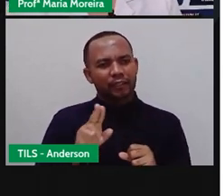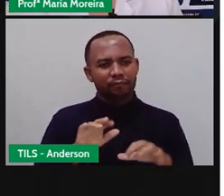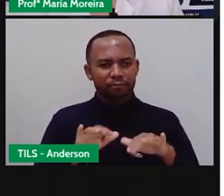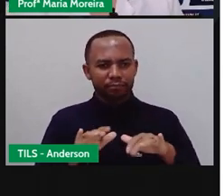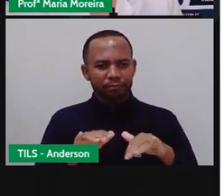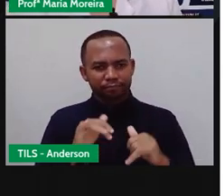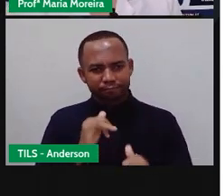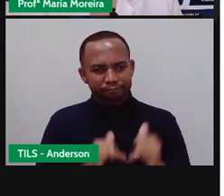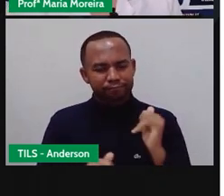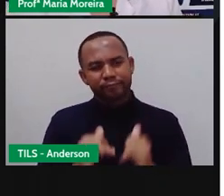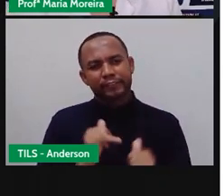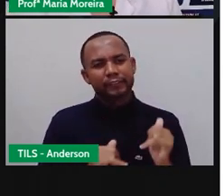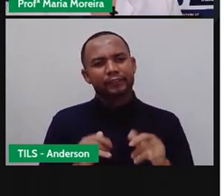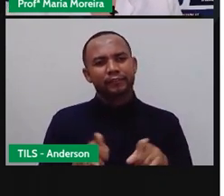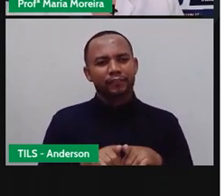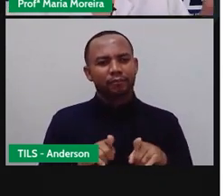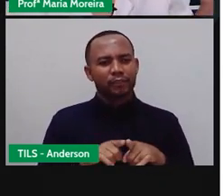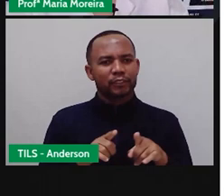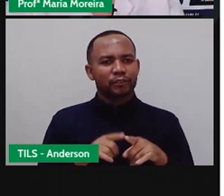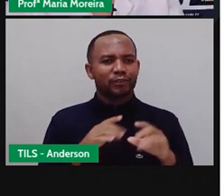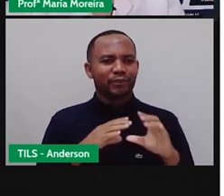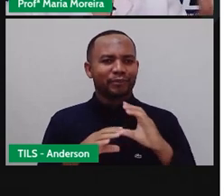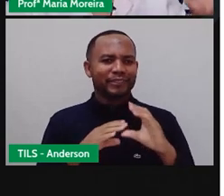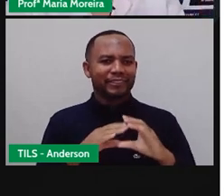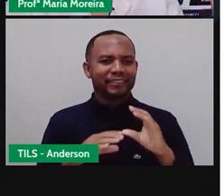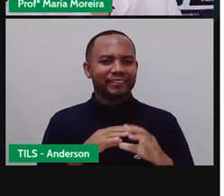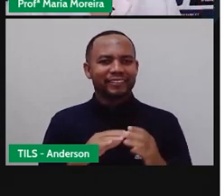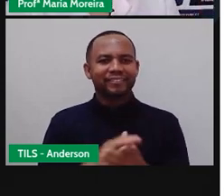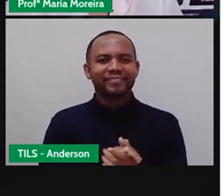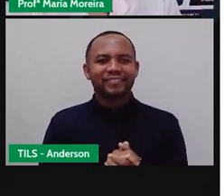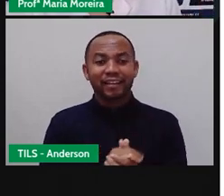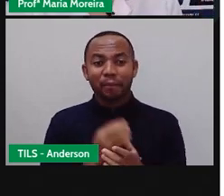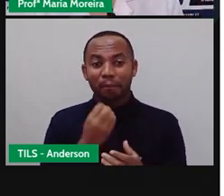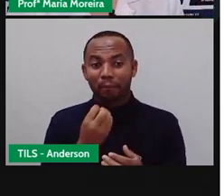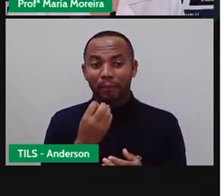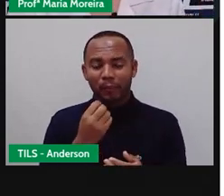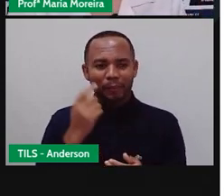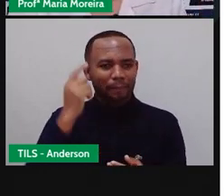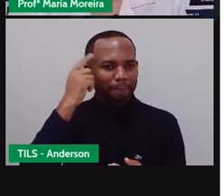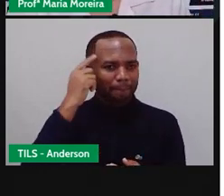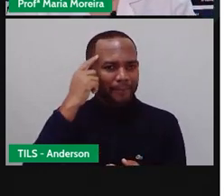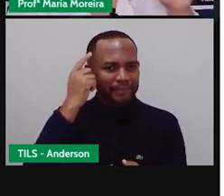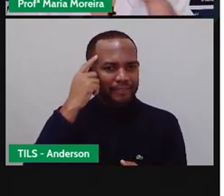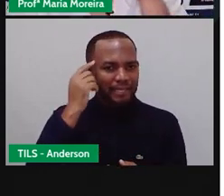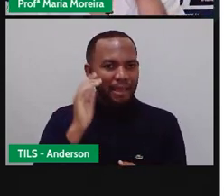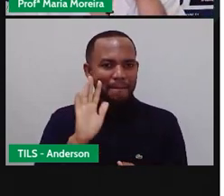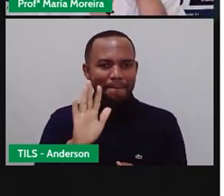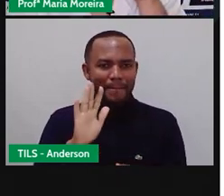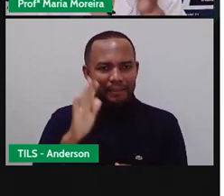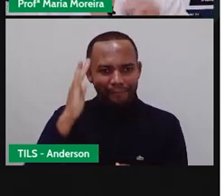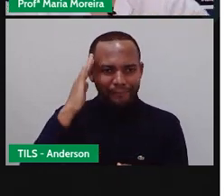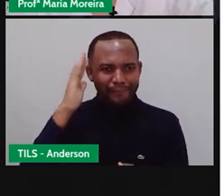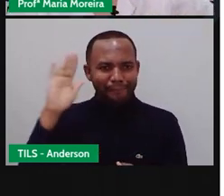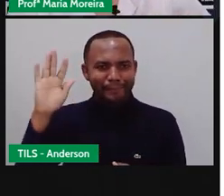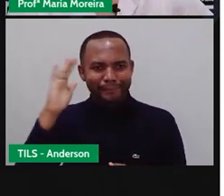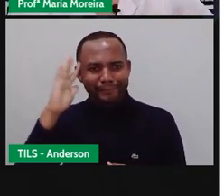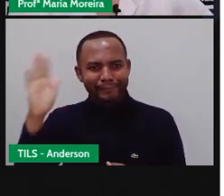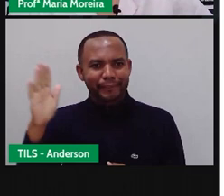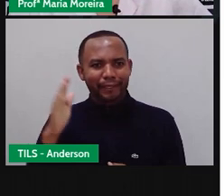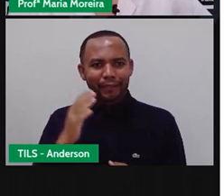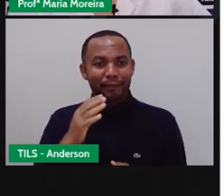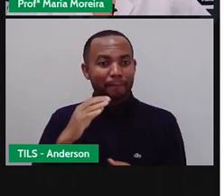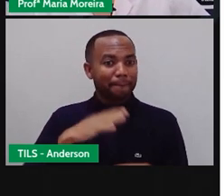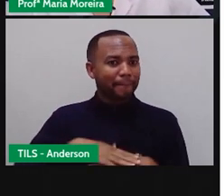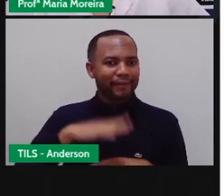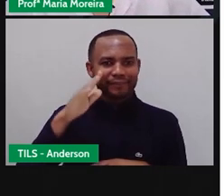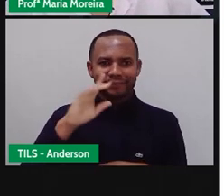diversas outros meios de comunicação então é um exercício bom para se pensar mas não é bom para você nem imaginar muito aí